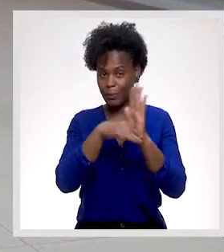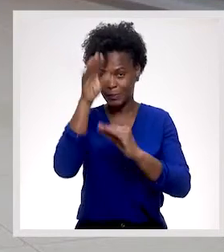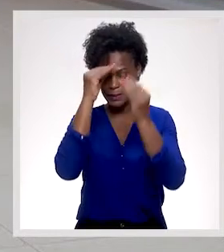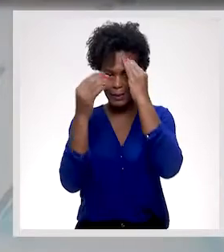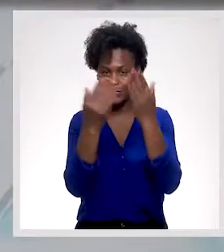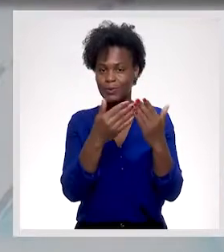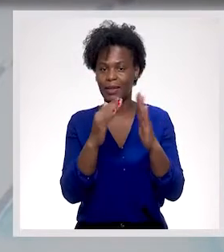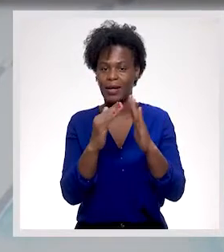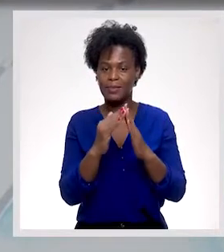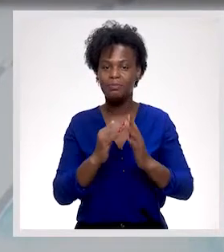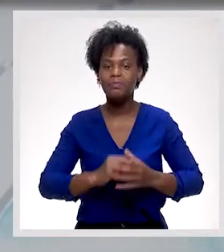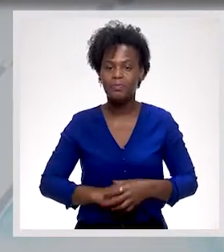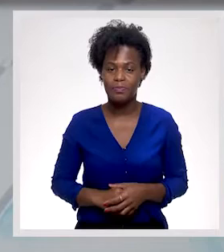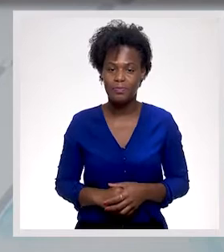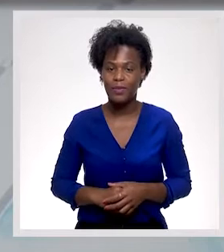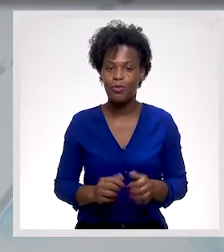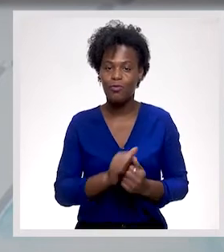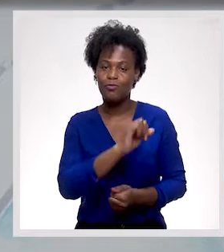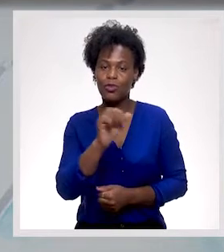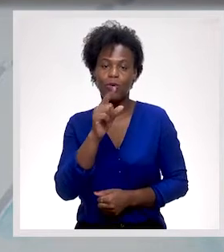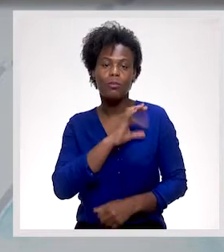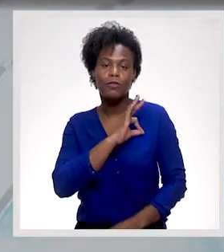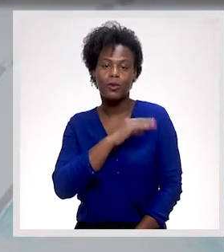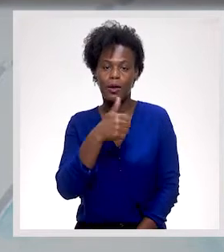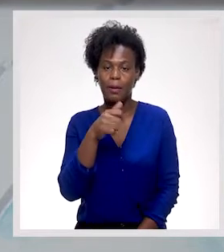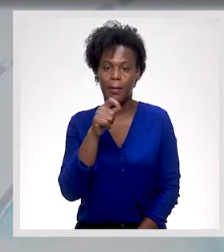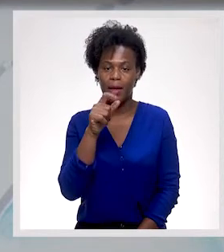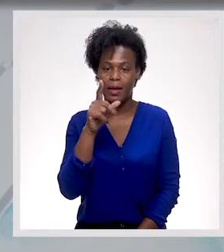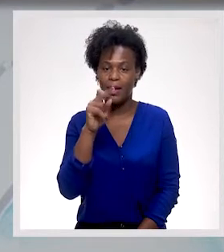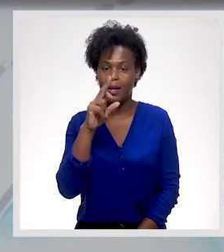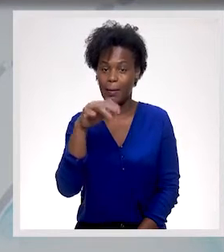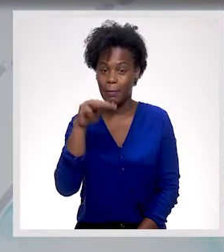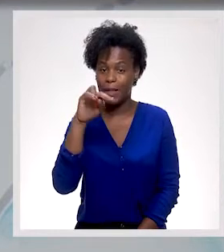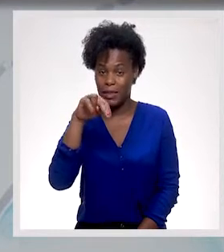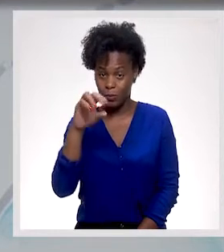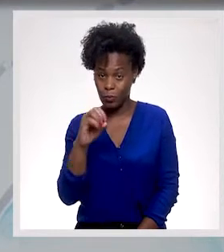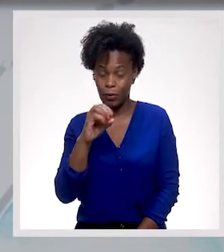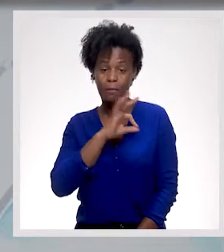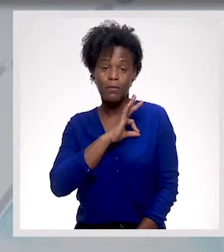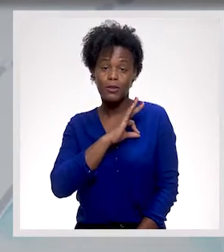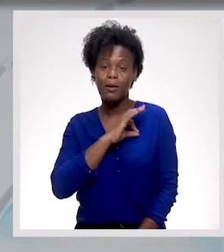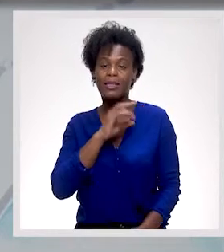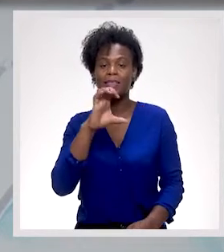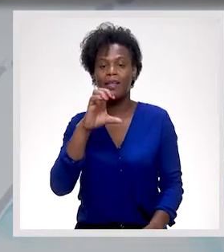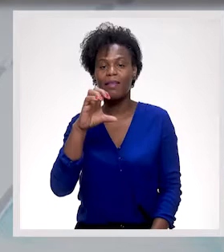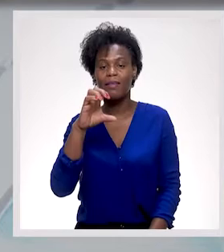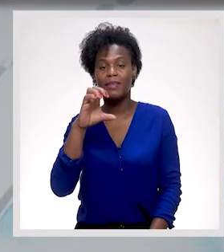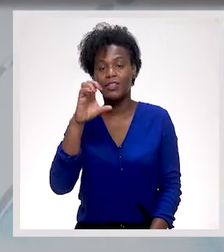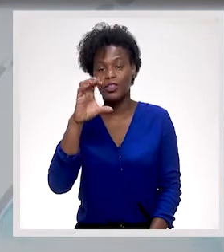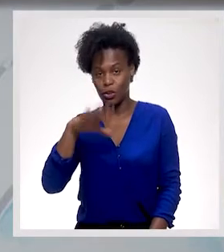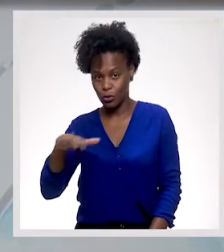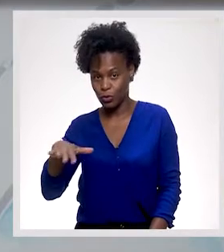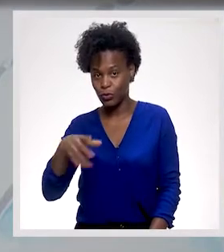em Casa. Convosco, o professor Belarmino Ribeiro, o vosso professor da disciplina de Ciências Naturais do